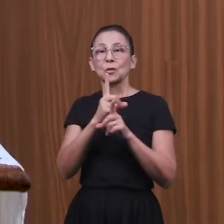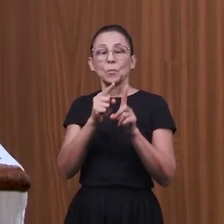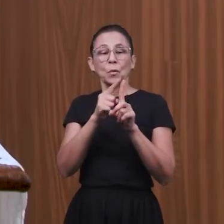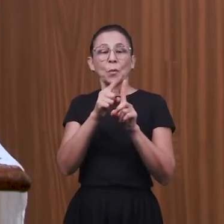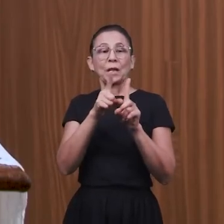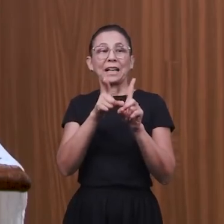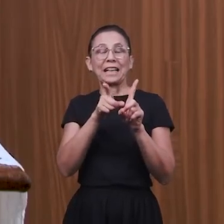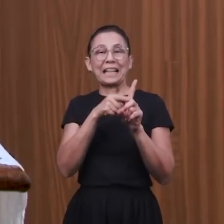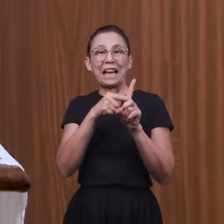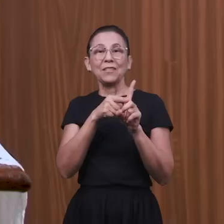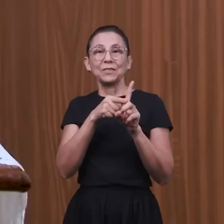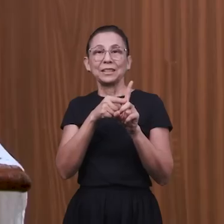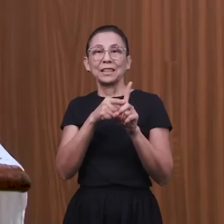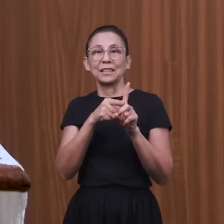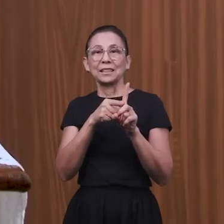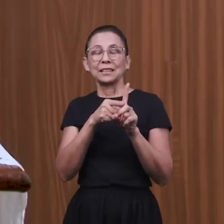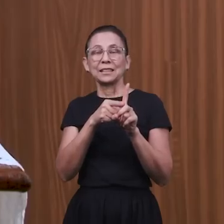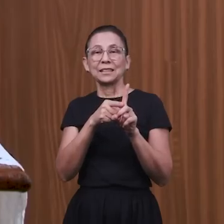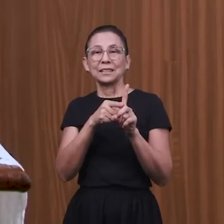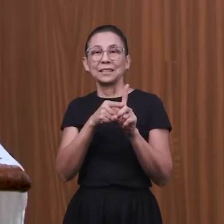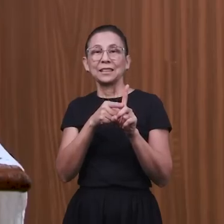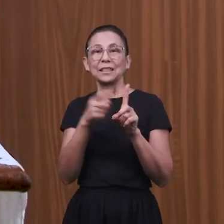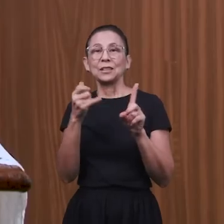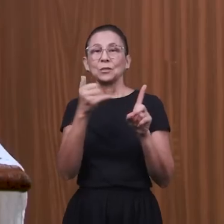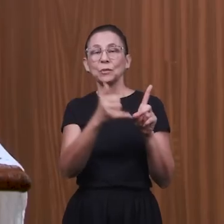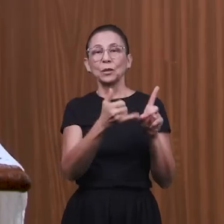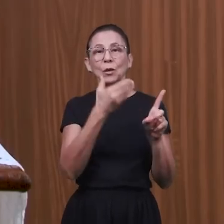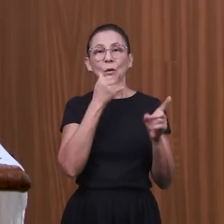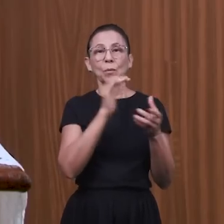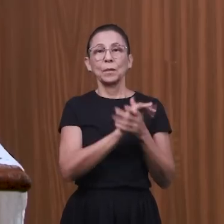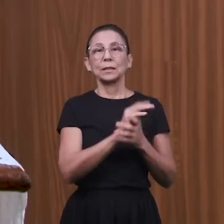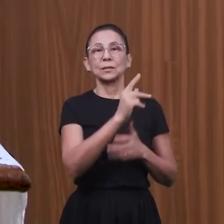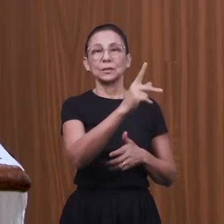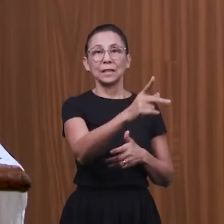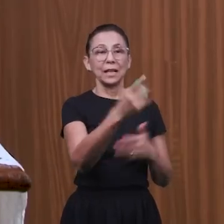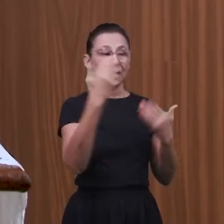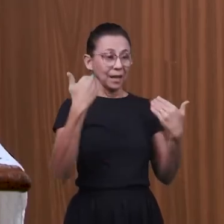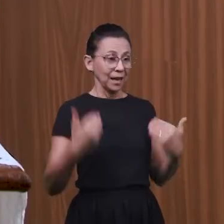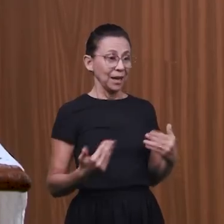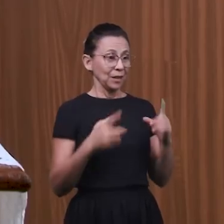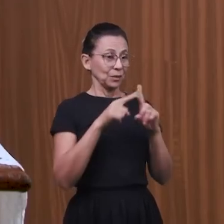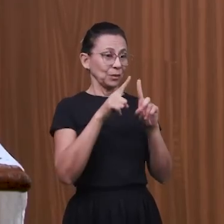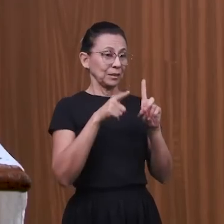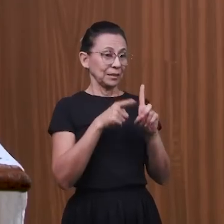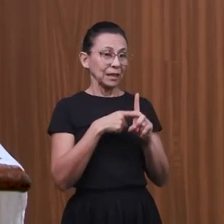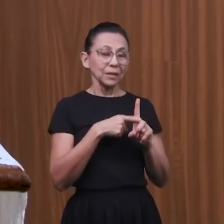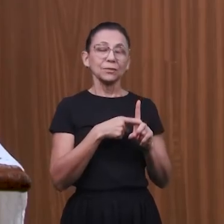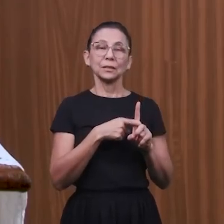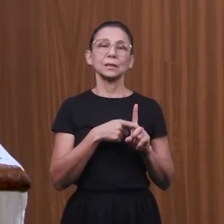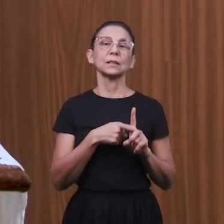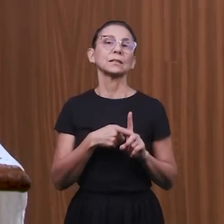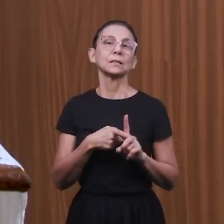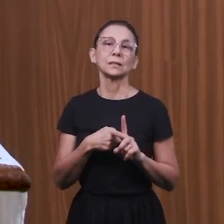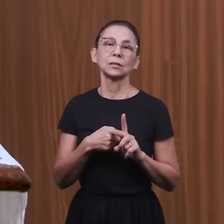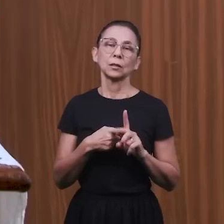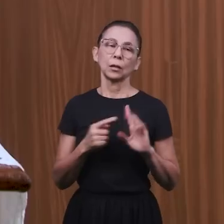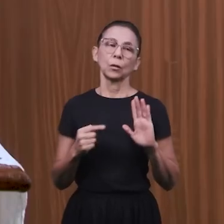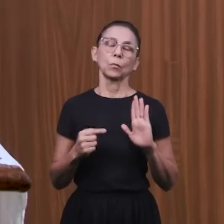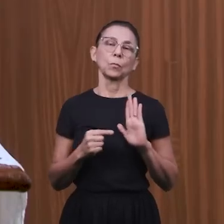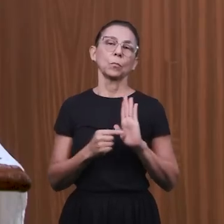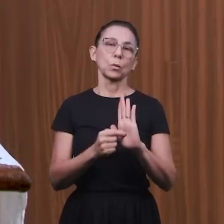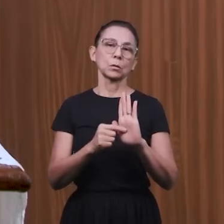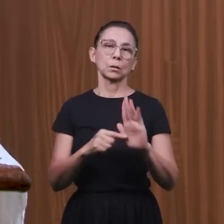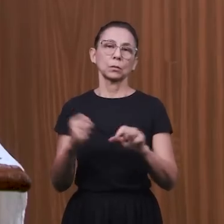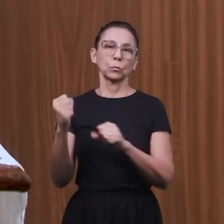parte de Deus, na verdade um anjo do Senhor, havia vindo falar com ela, e aí era a manifestação de Jesus, como se fosse um